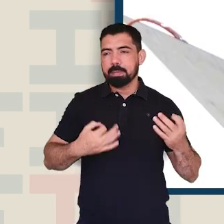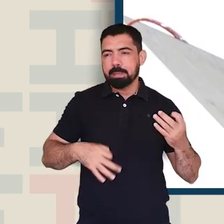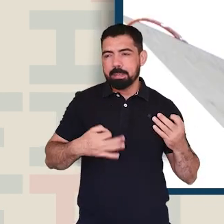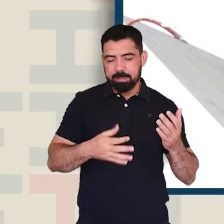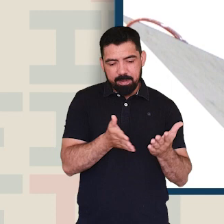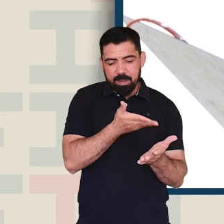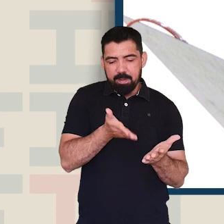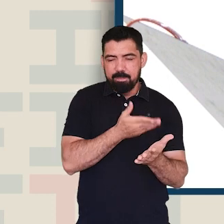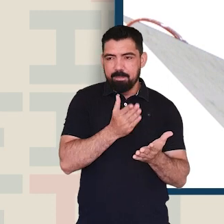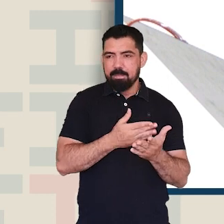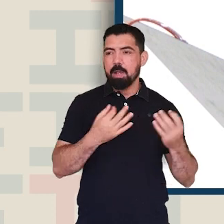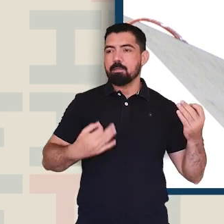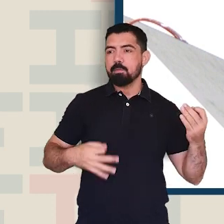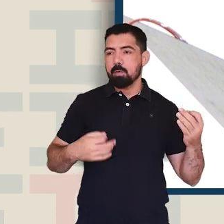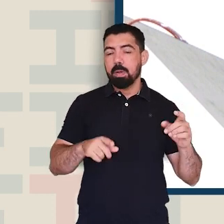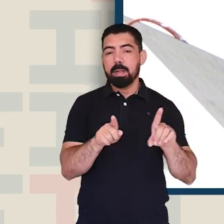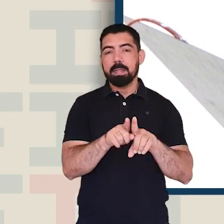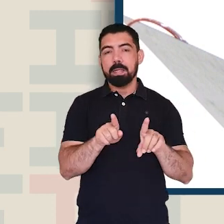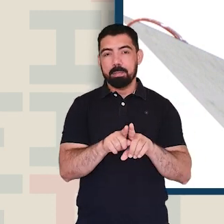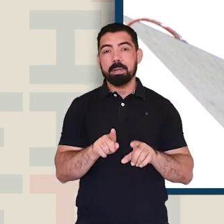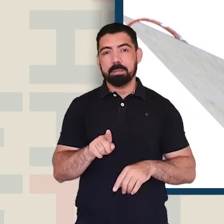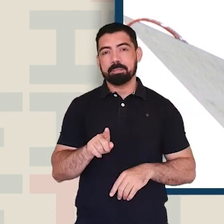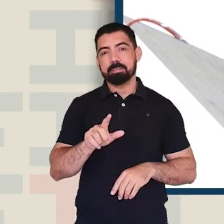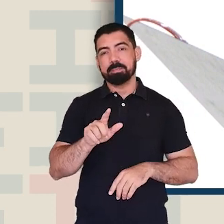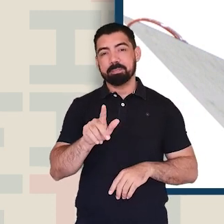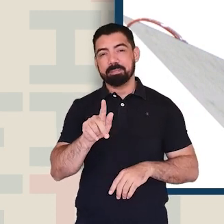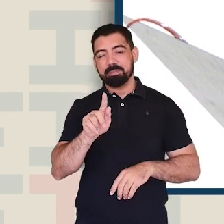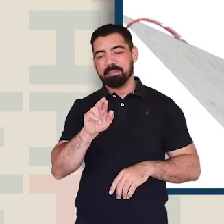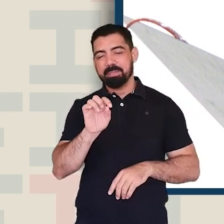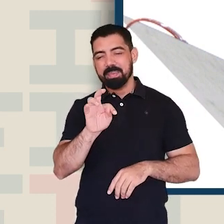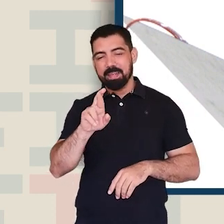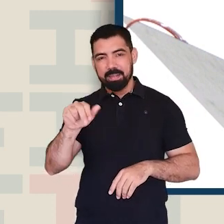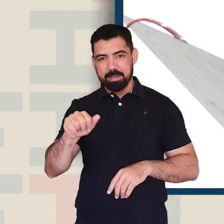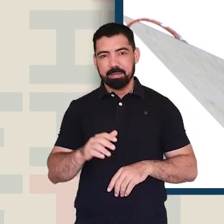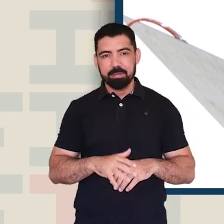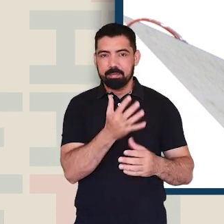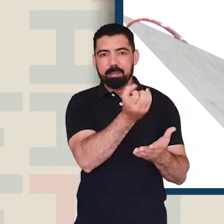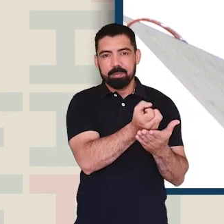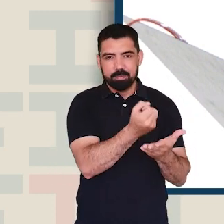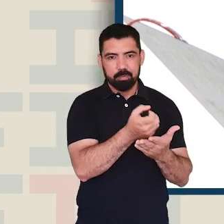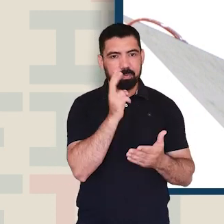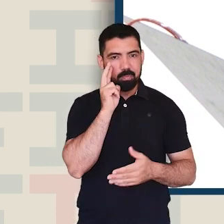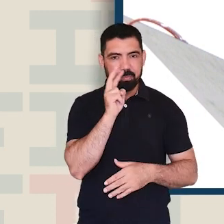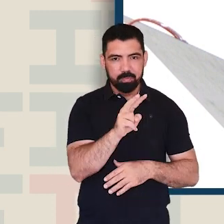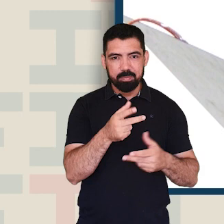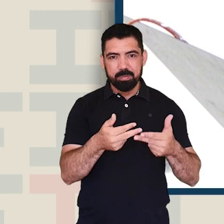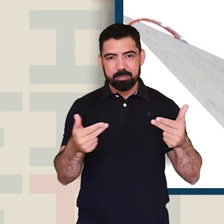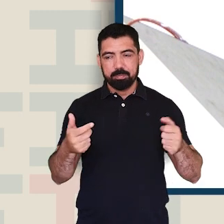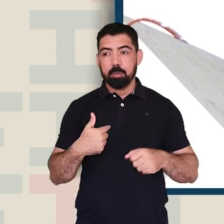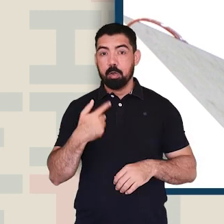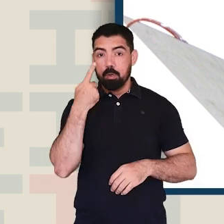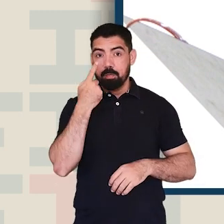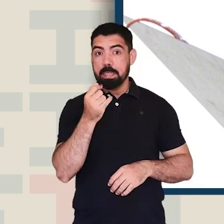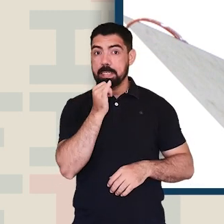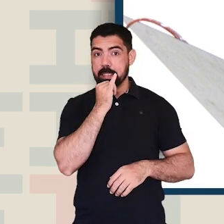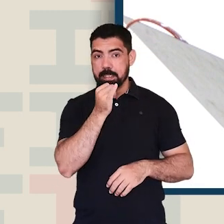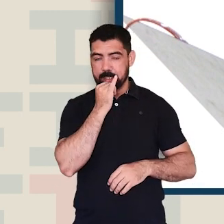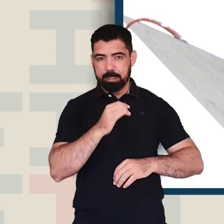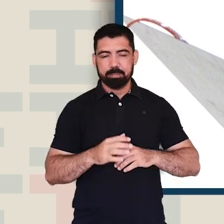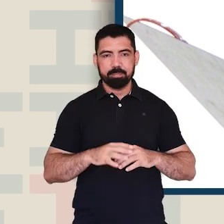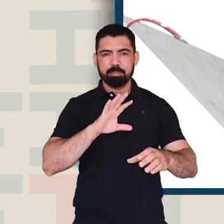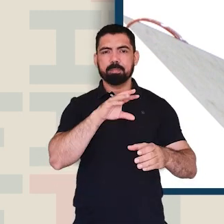violão e guitarra, né, guitar player, guitar Wood, né, e vinham os